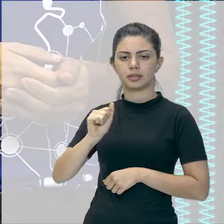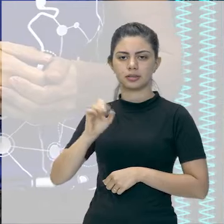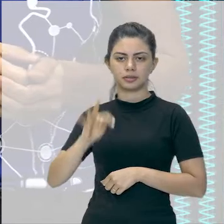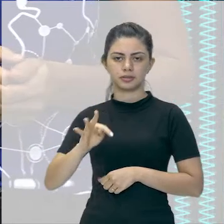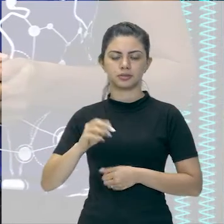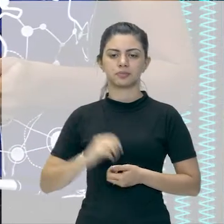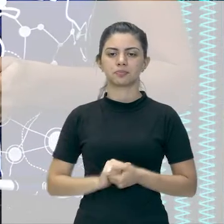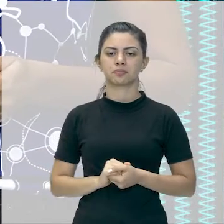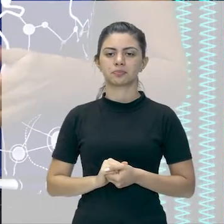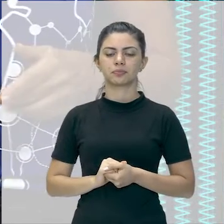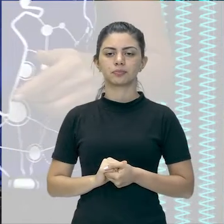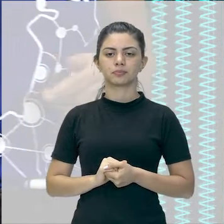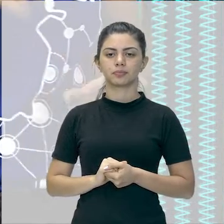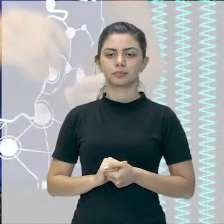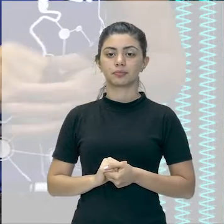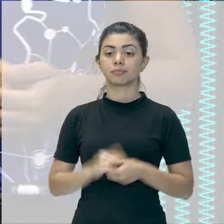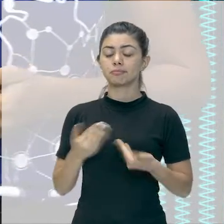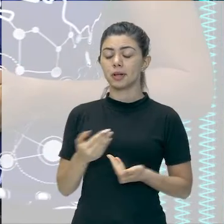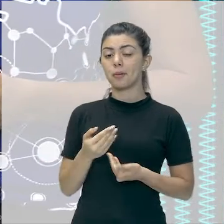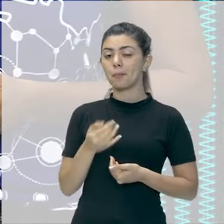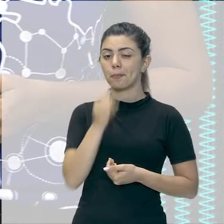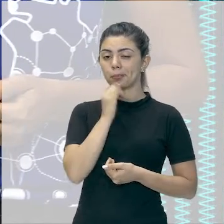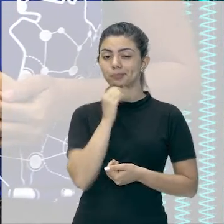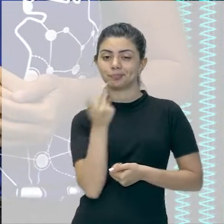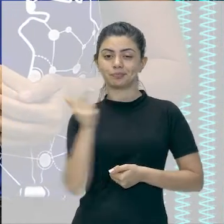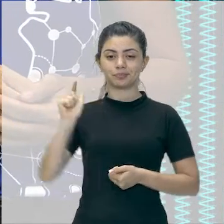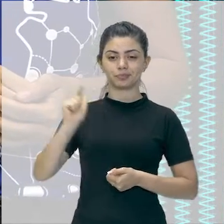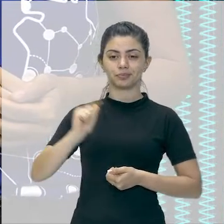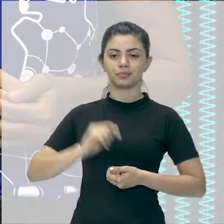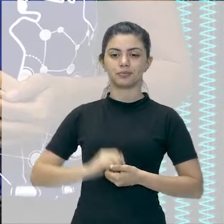to, right? Vamos ver mais um outro exemplo.